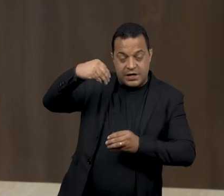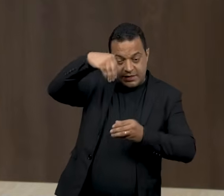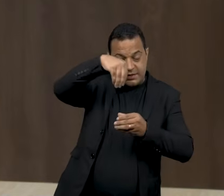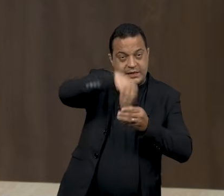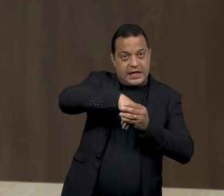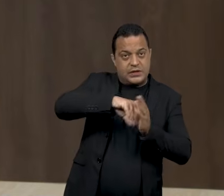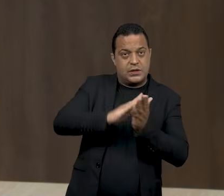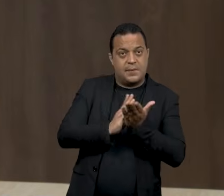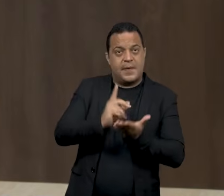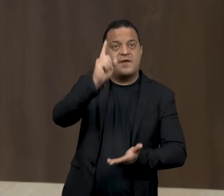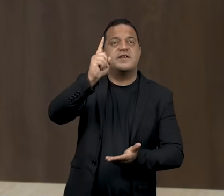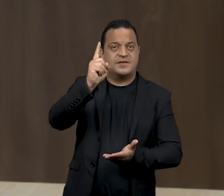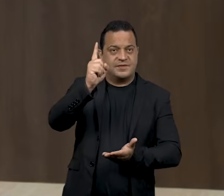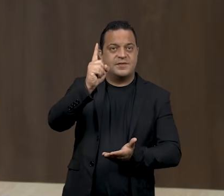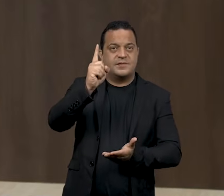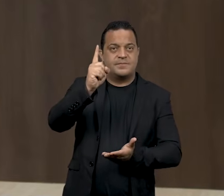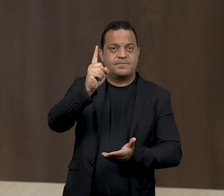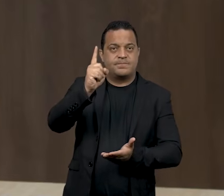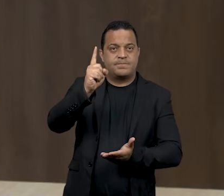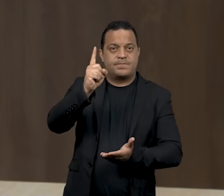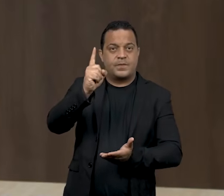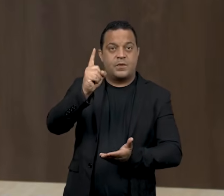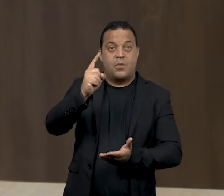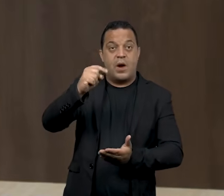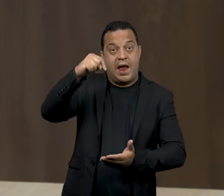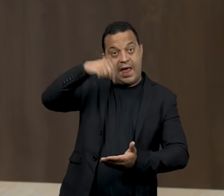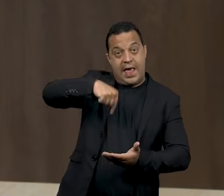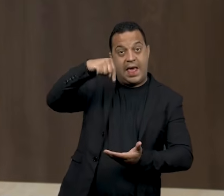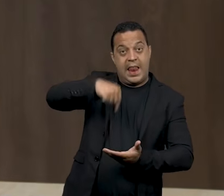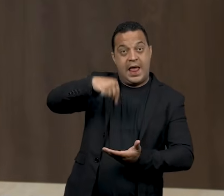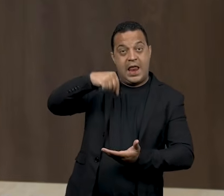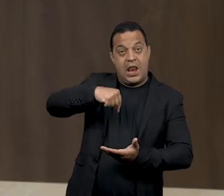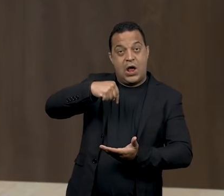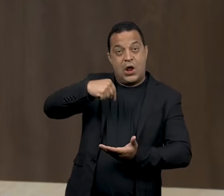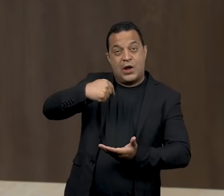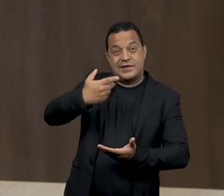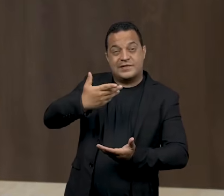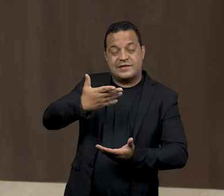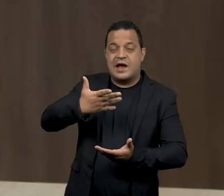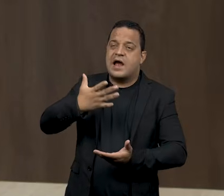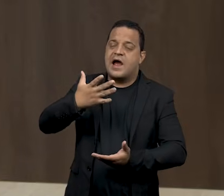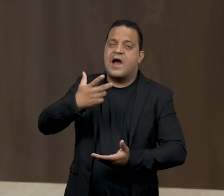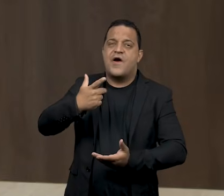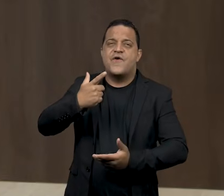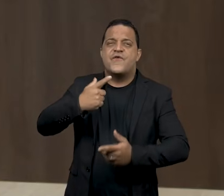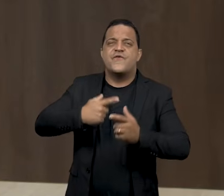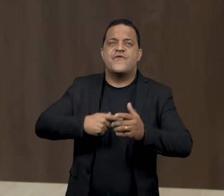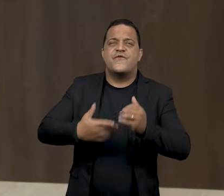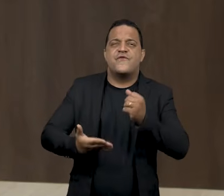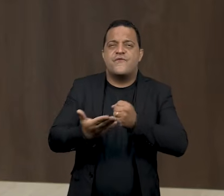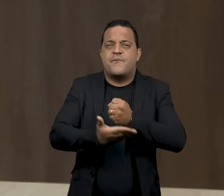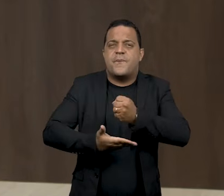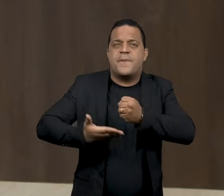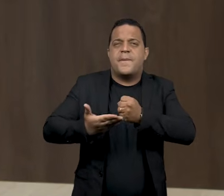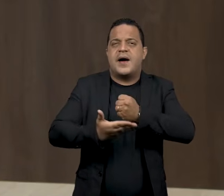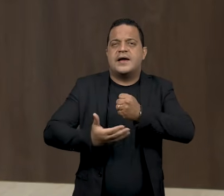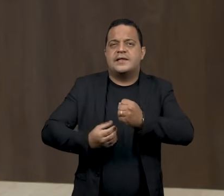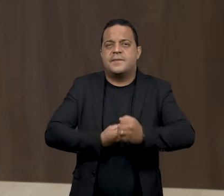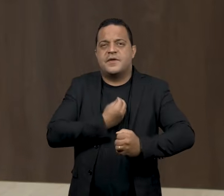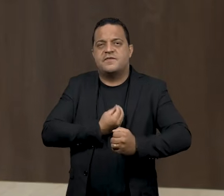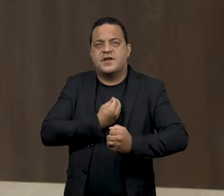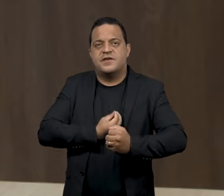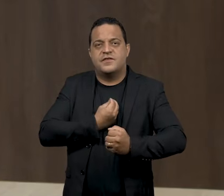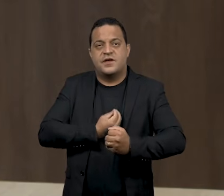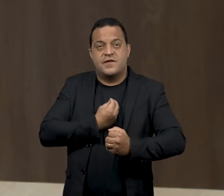da Palavra de Deus, a Bíblia, que é a nossa fonte inesgotável, nosso manancial para